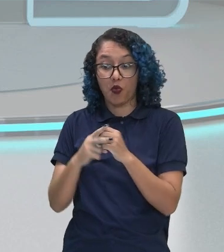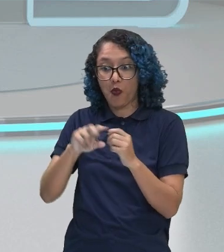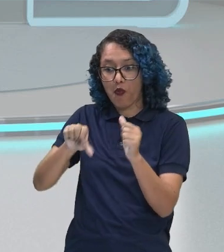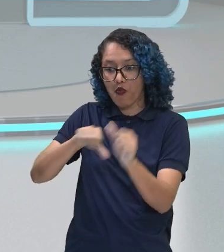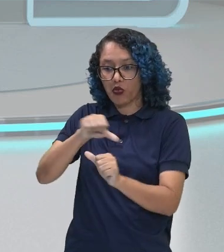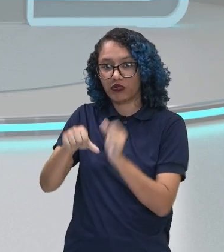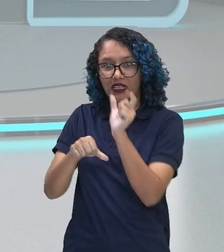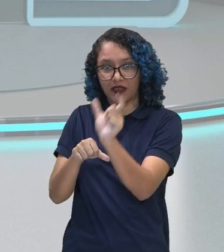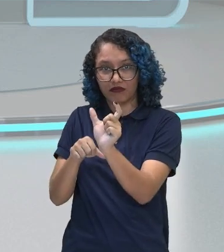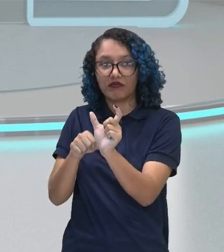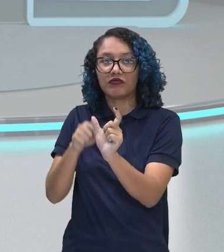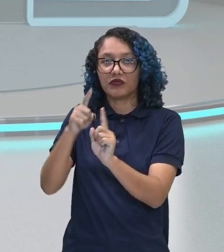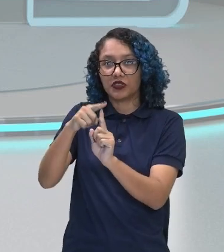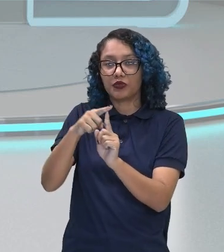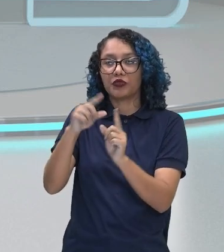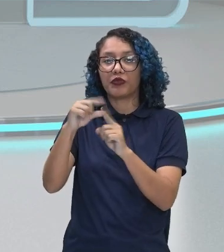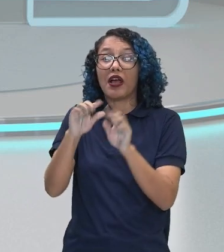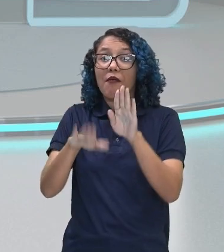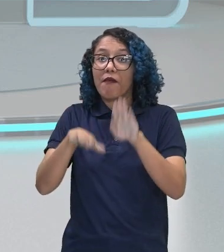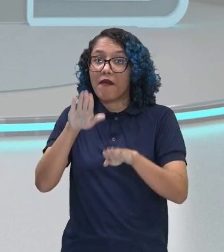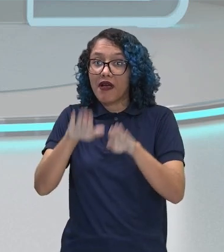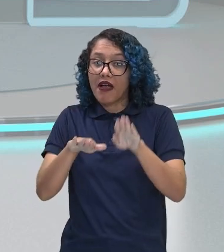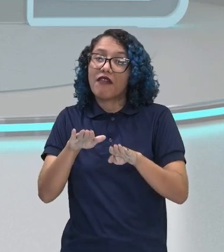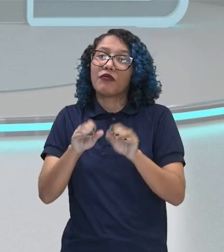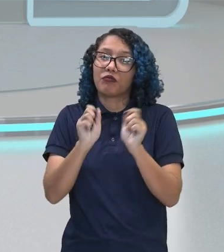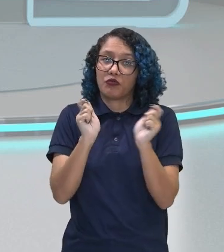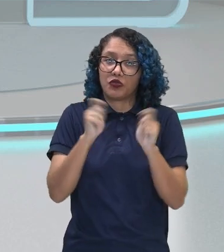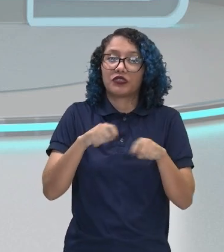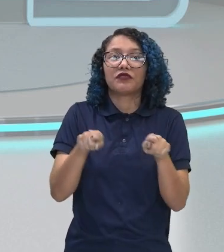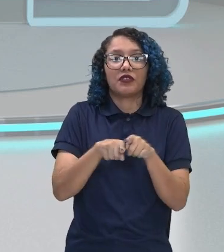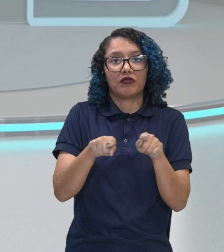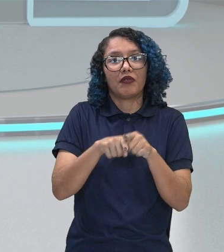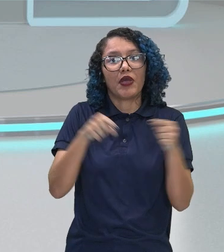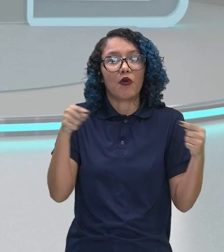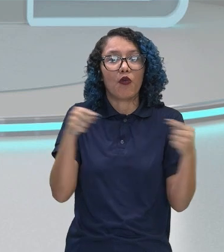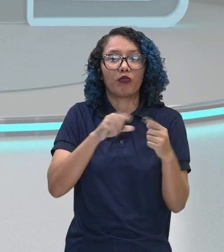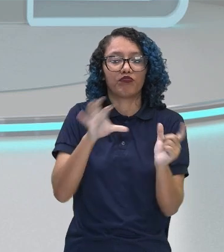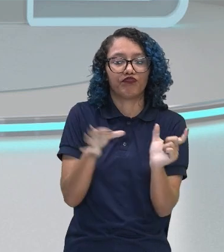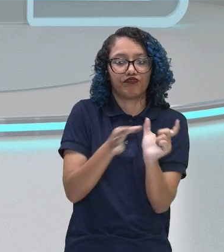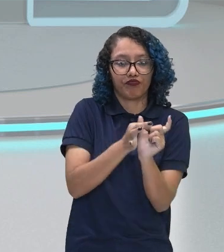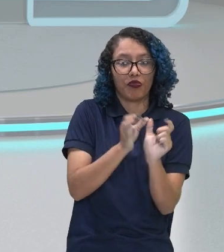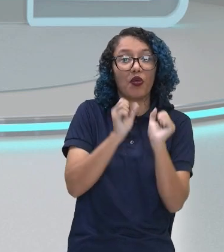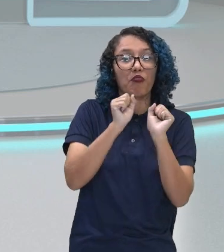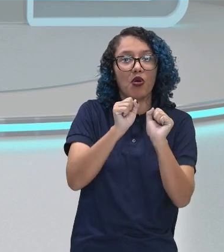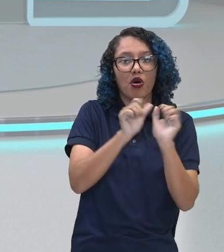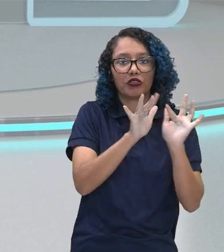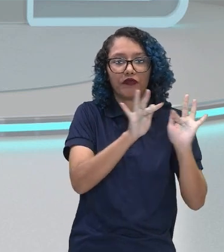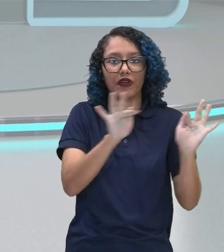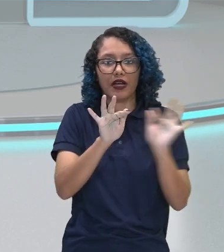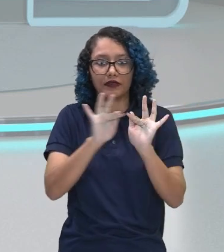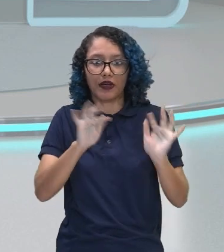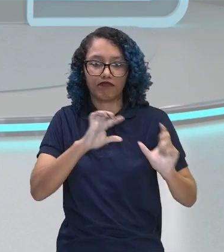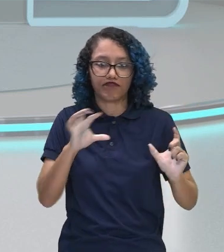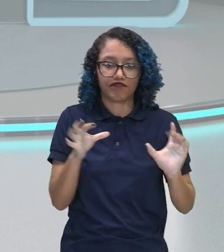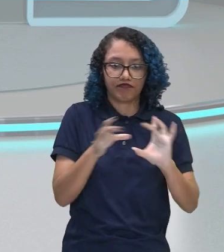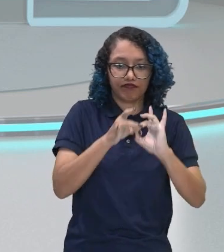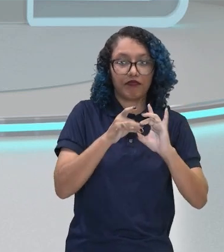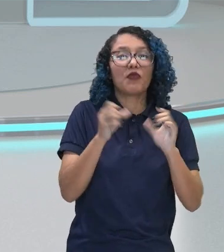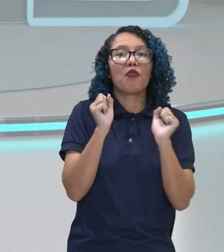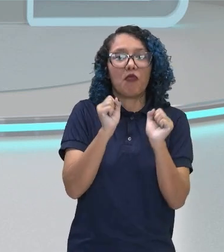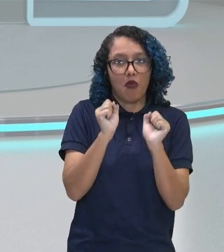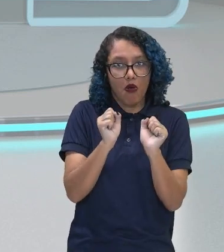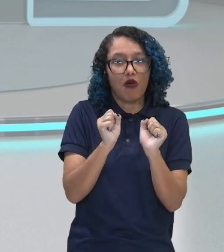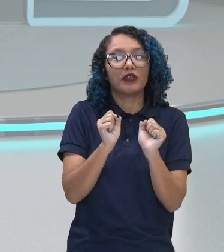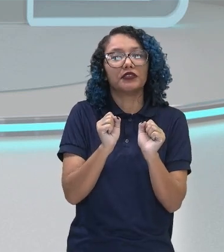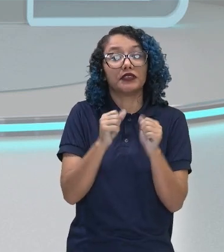ele pode ser também uma palavrinha que conecta uma outra palavra, uma outra oração dentro de um contexto.